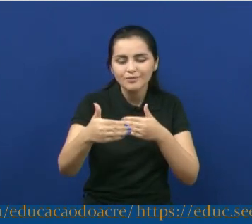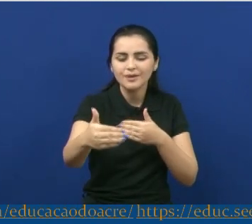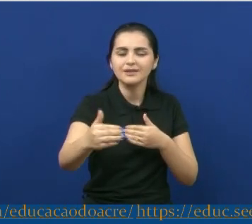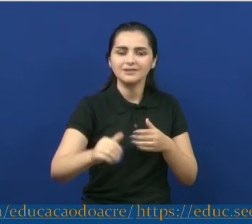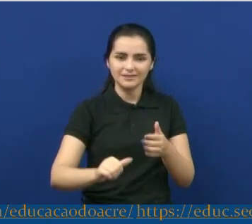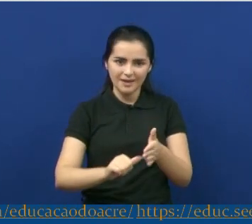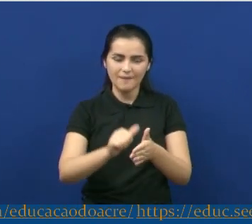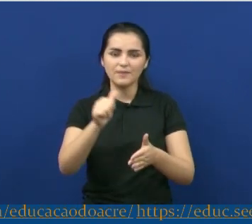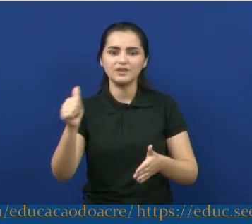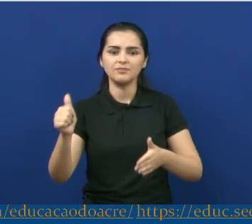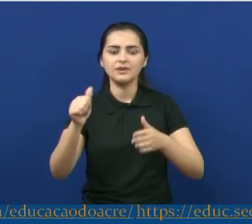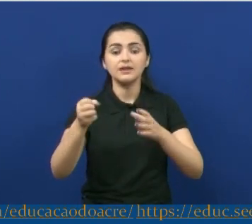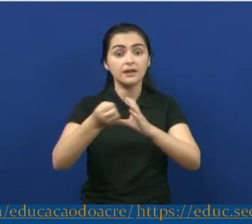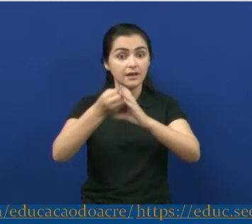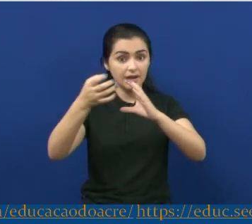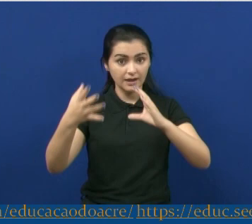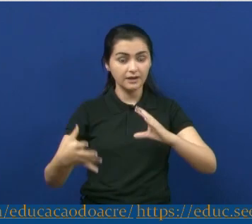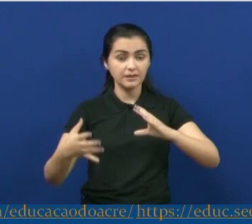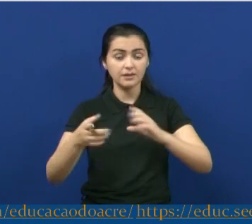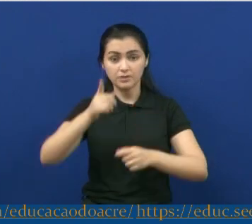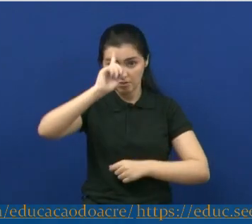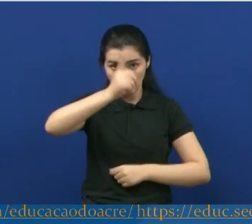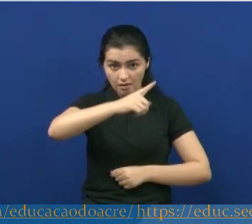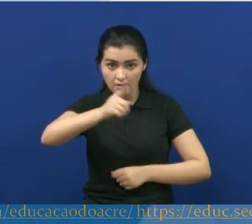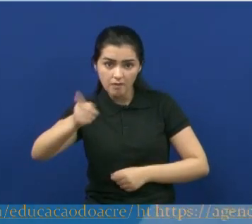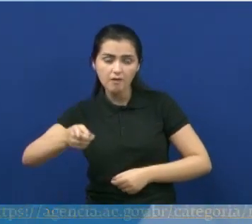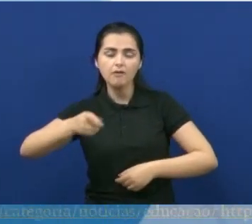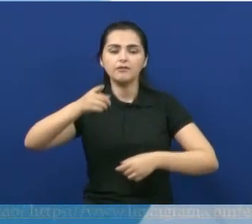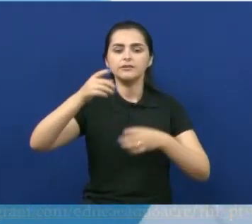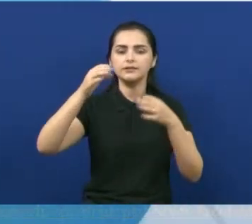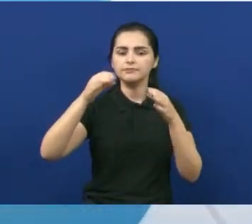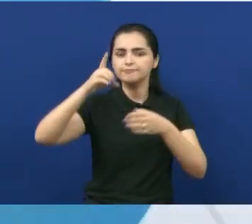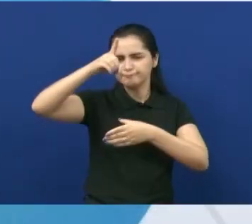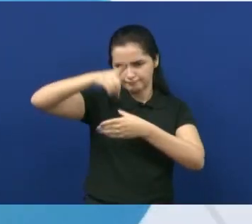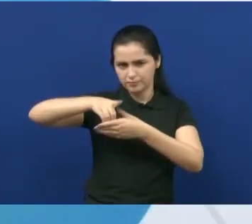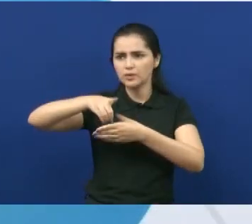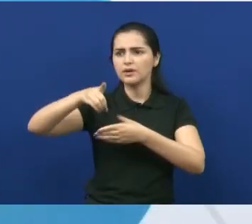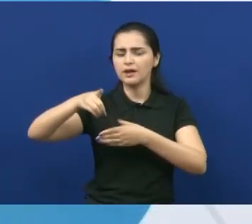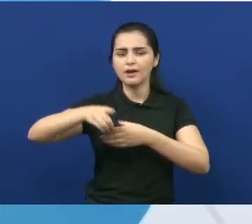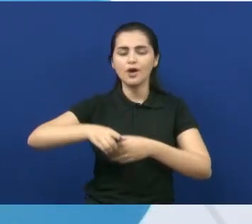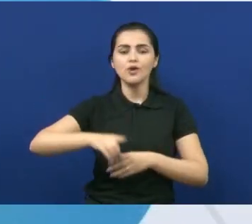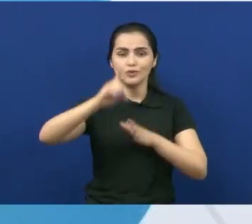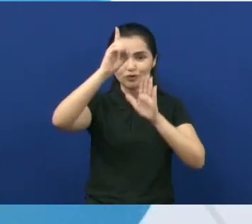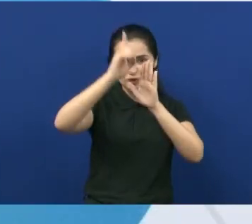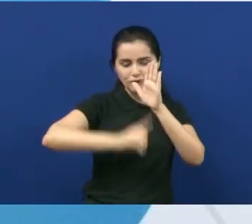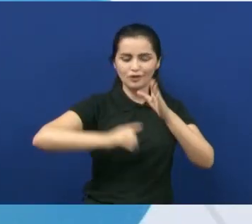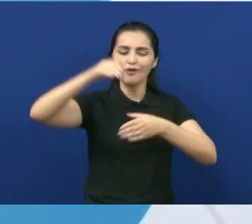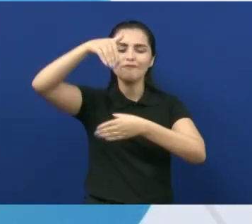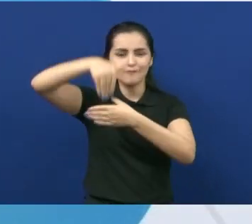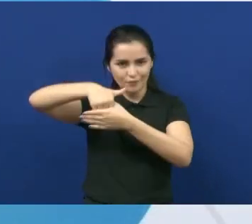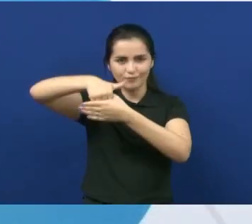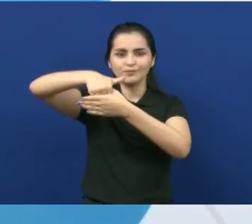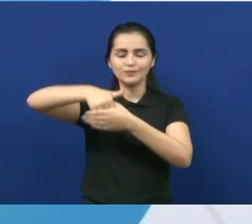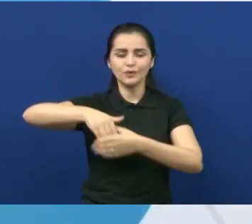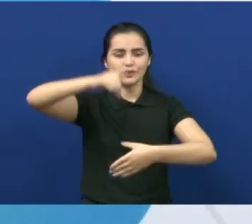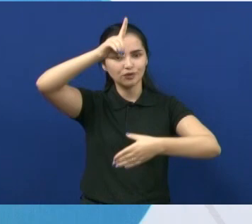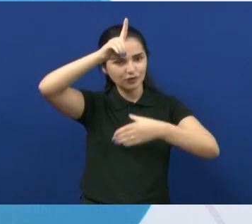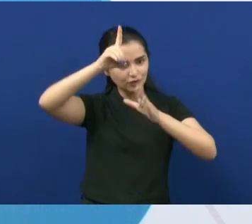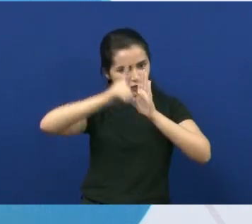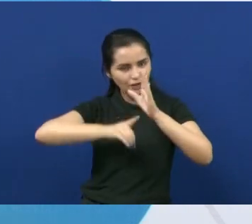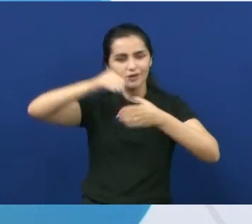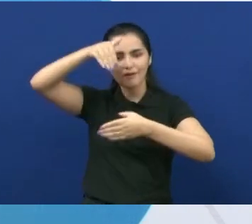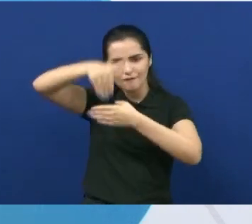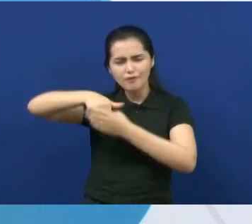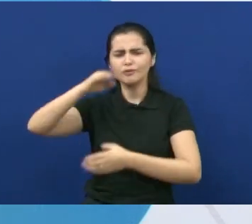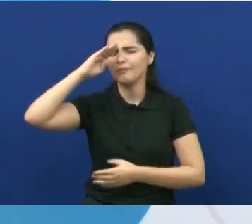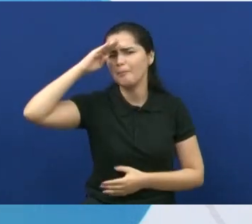nossa primeira característica de uma ordem democrática, que é o direito ao voto. Então, o direito ao voto é uma